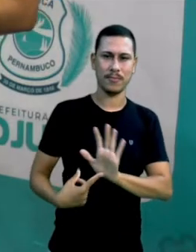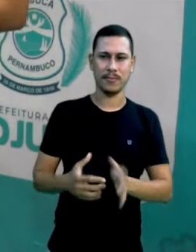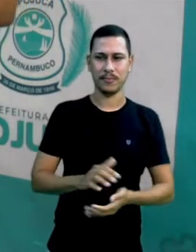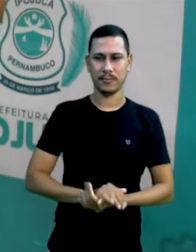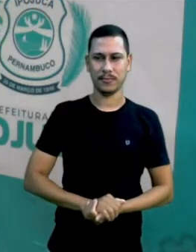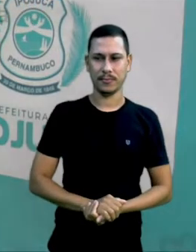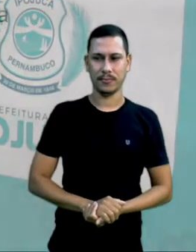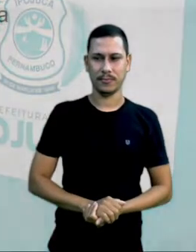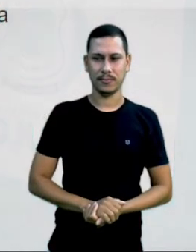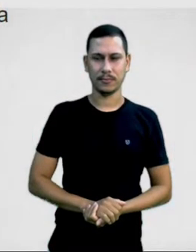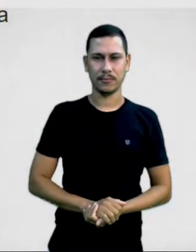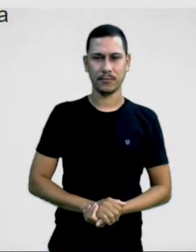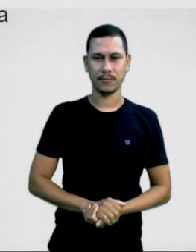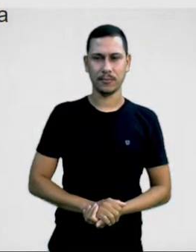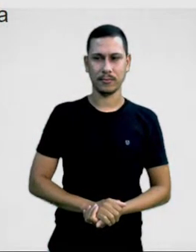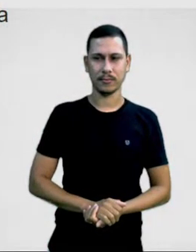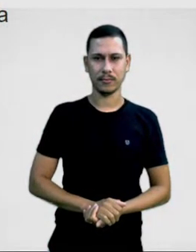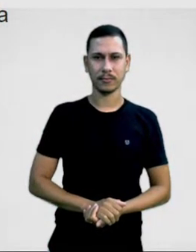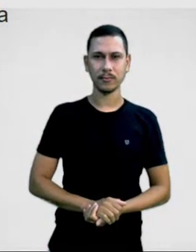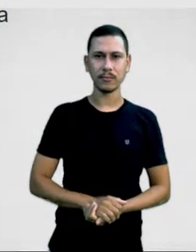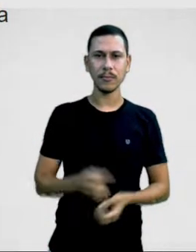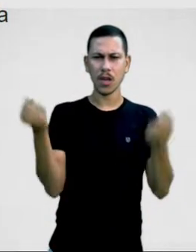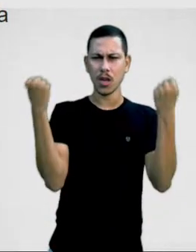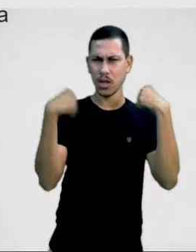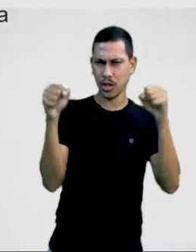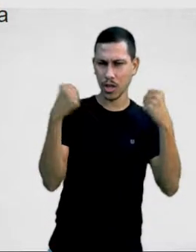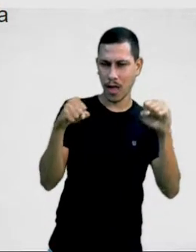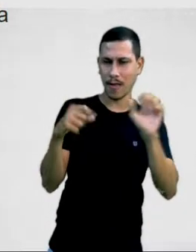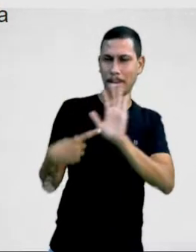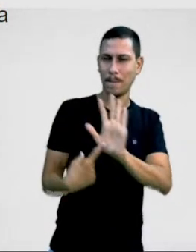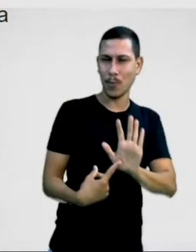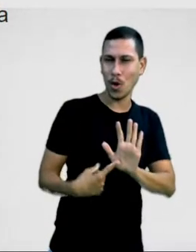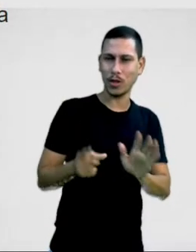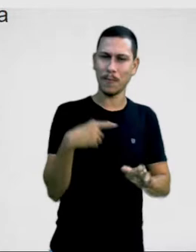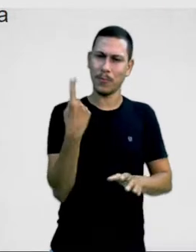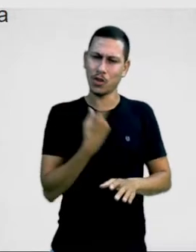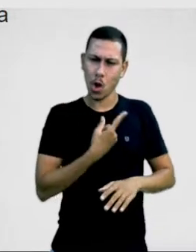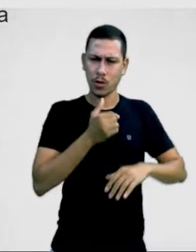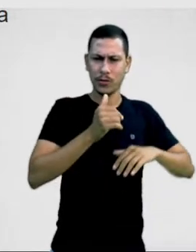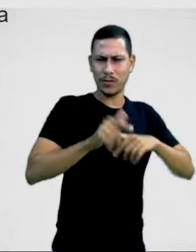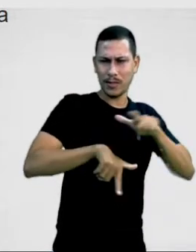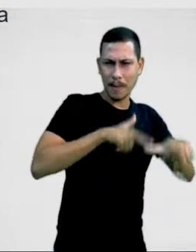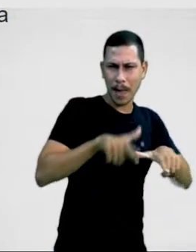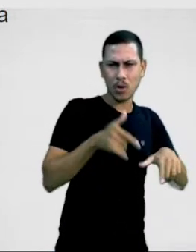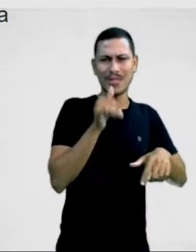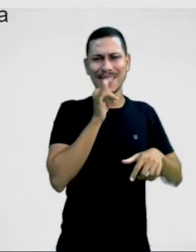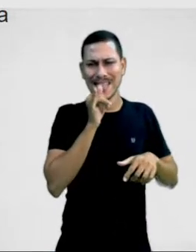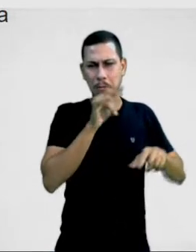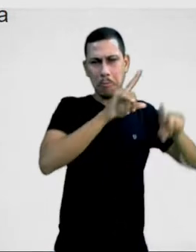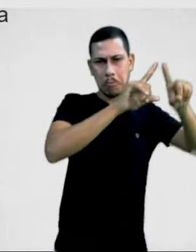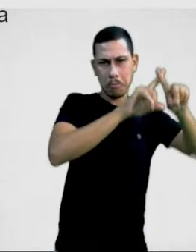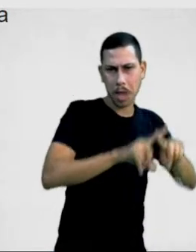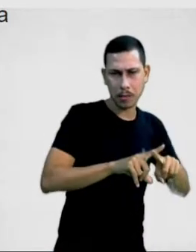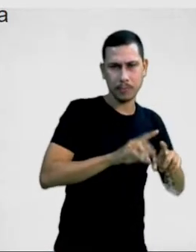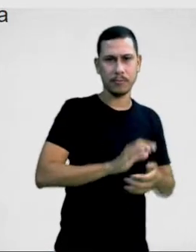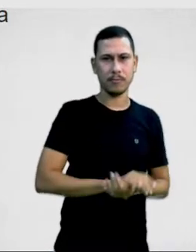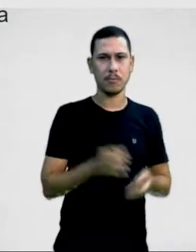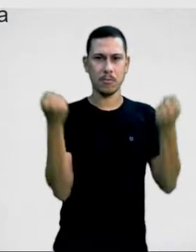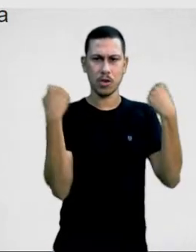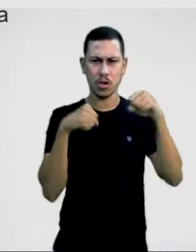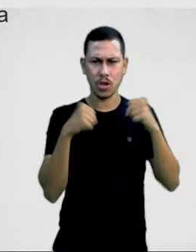a ginástica vai apresentar para a gente alguns campos bem específicos, né? A competição, como eu falei para vocês,